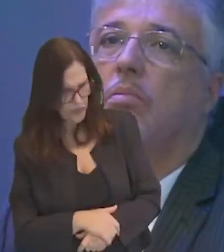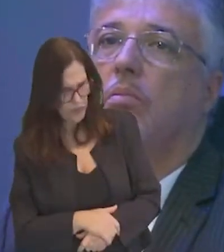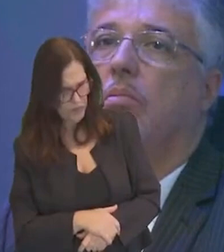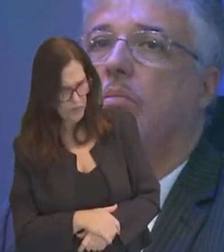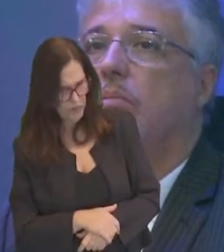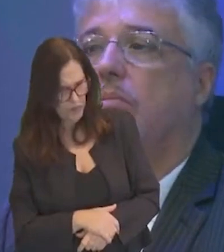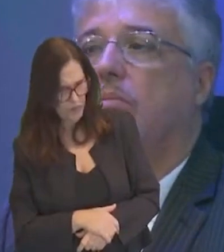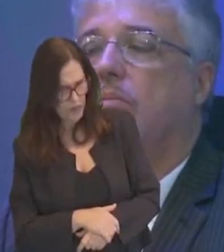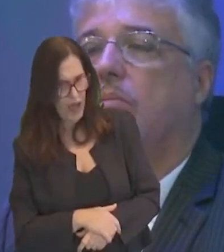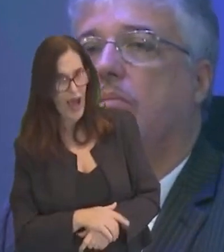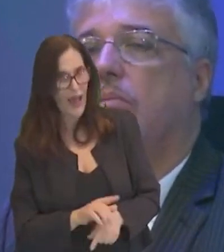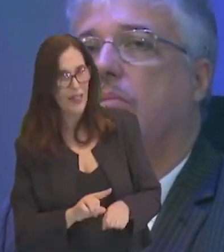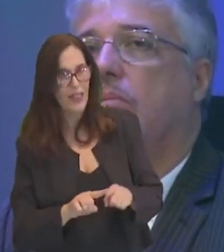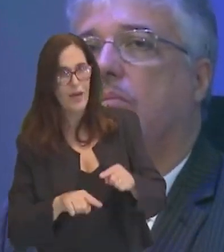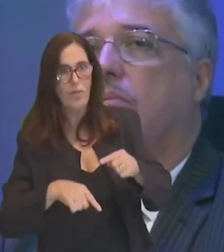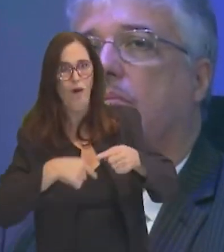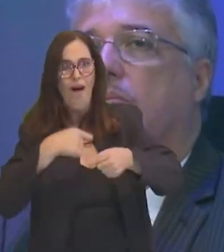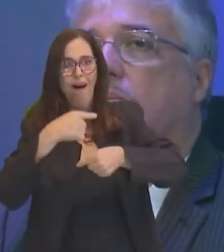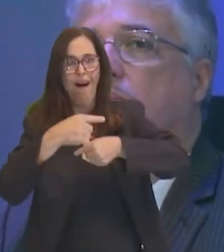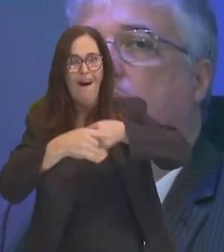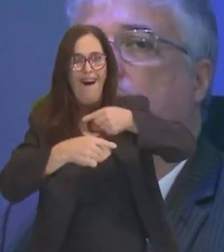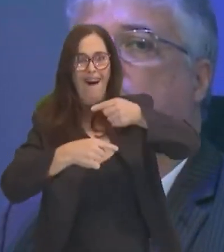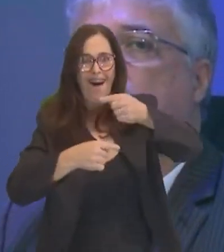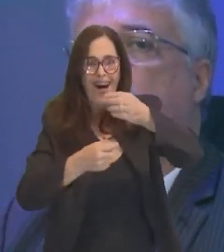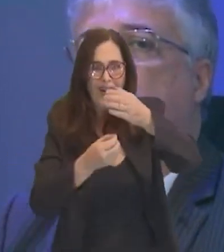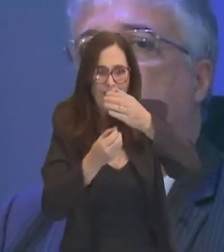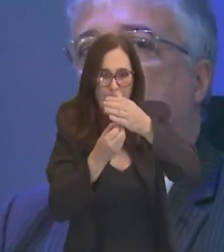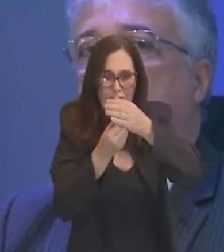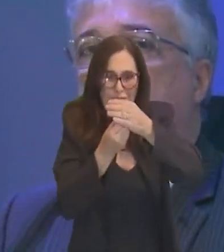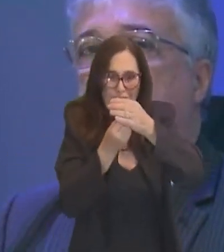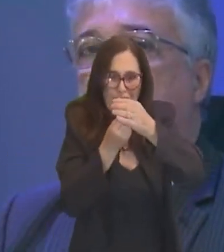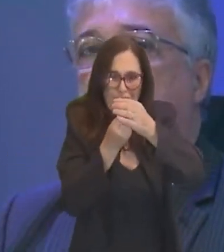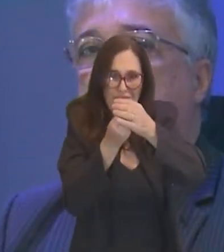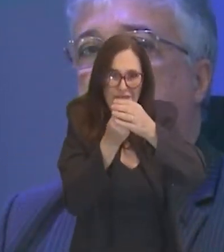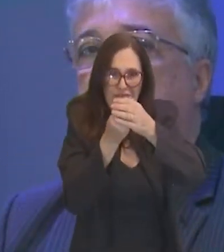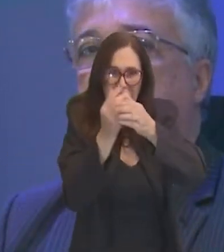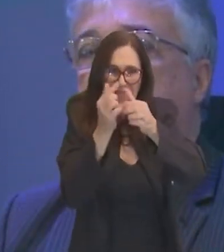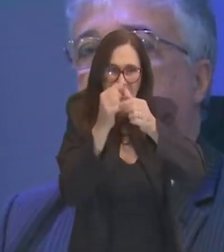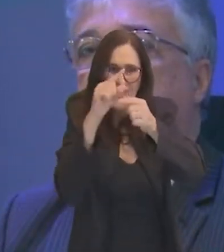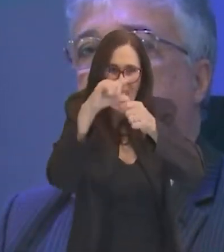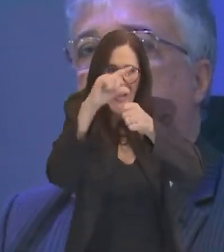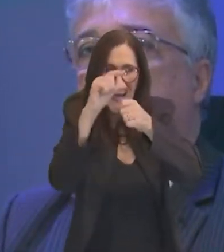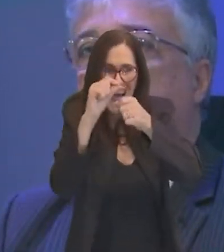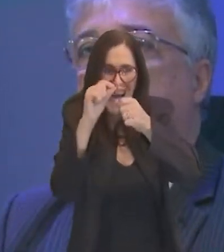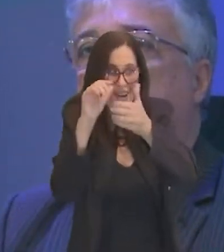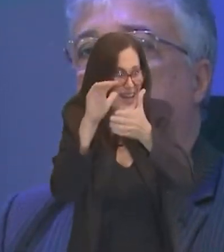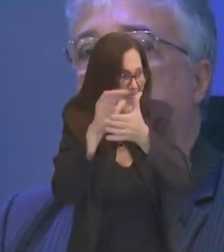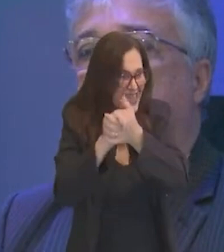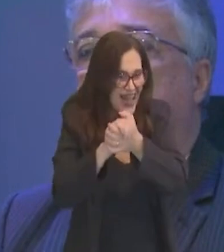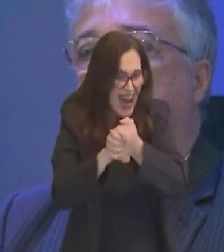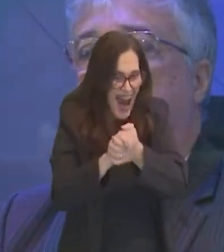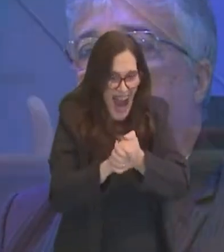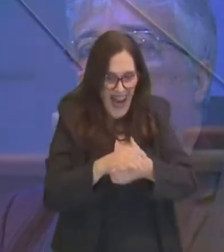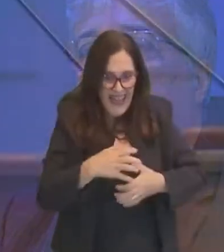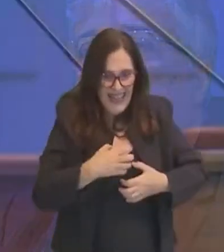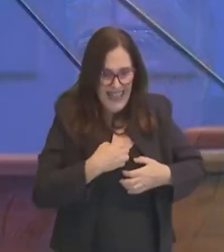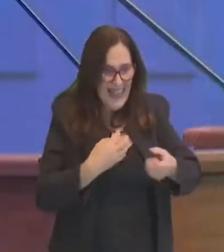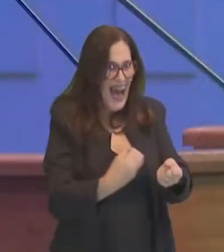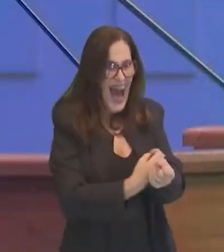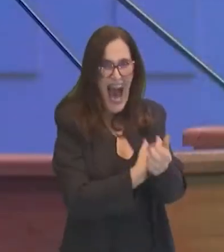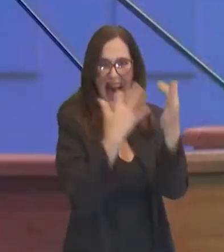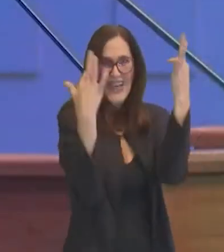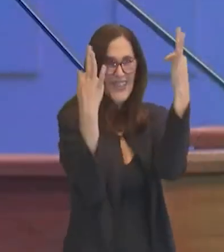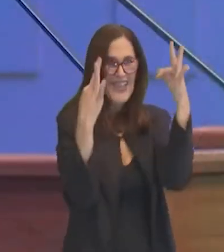primeiro caulezinho, a primeira folhinha. Aquele casal então fica emocionado,